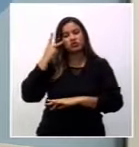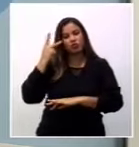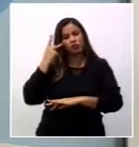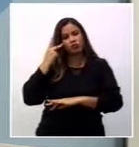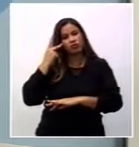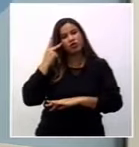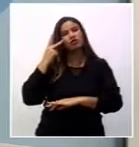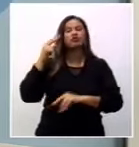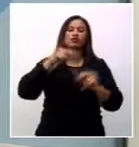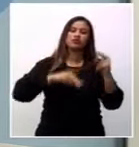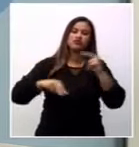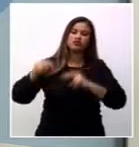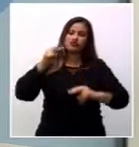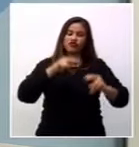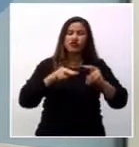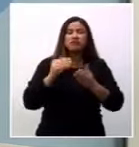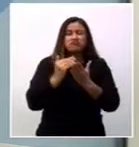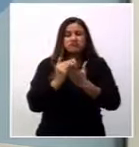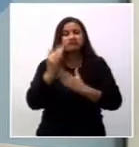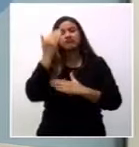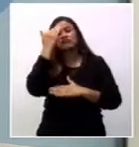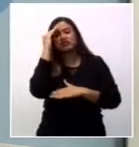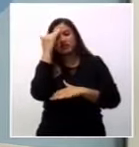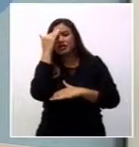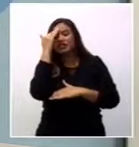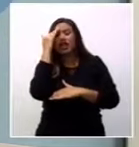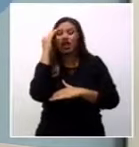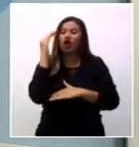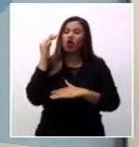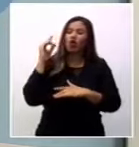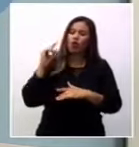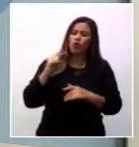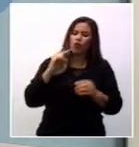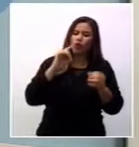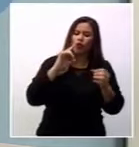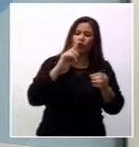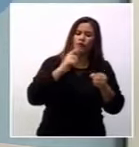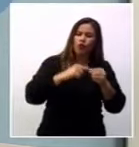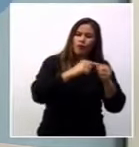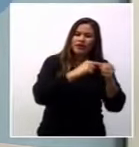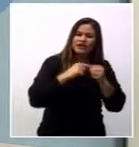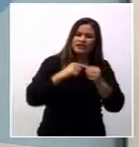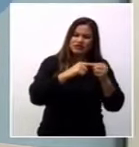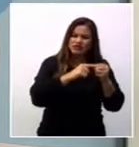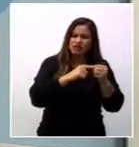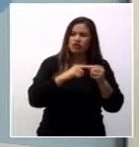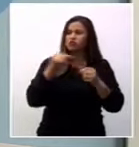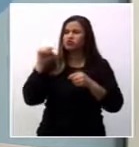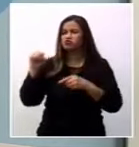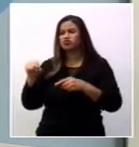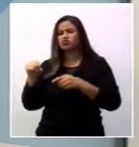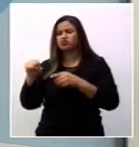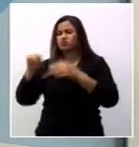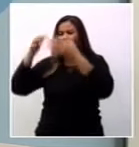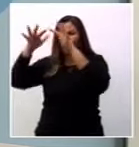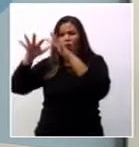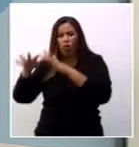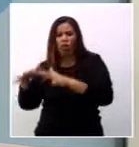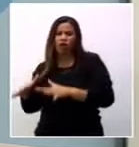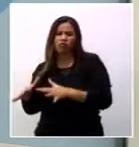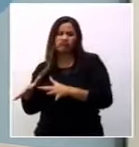gente começar a entender um pouquinho a relação da urbanização com a ocorrência de